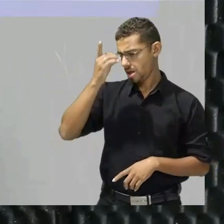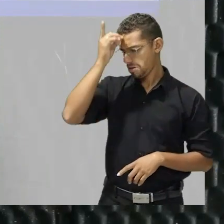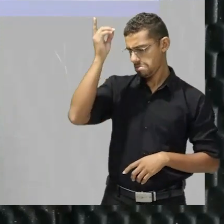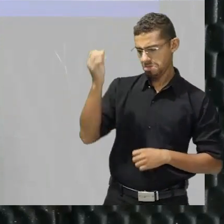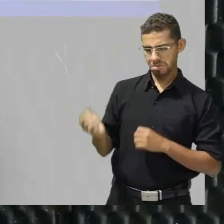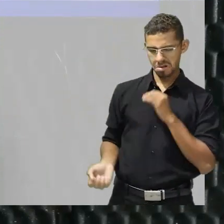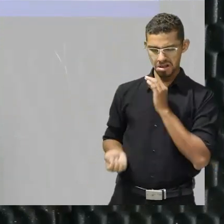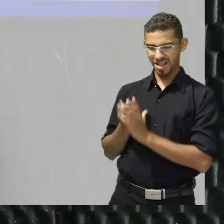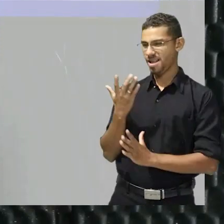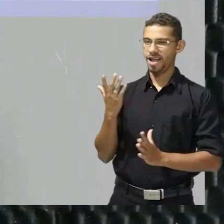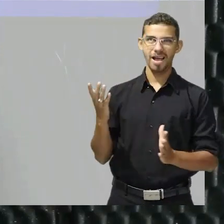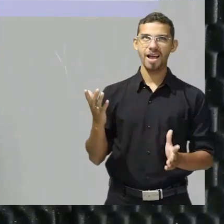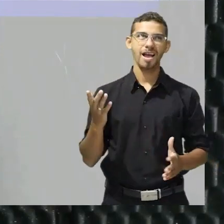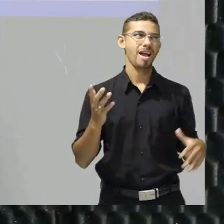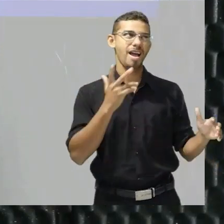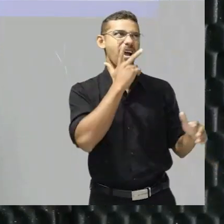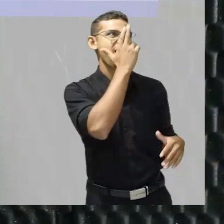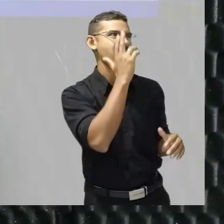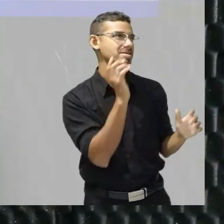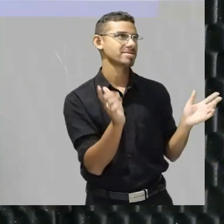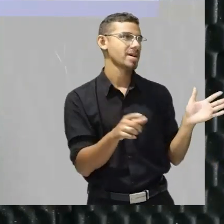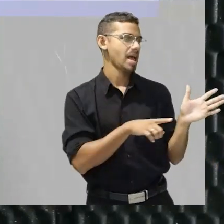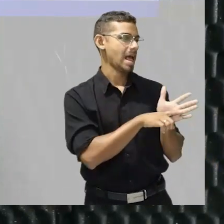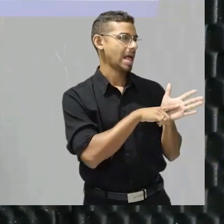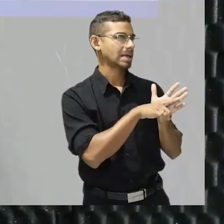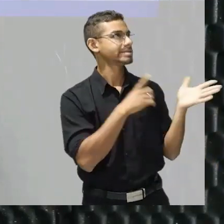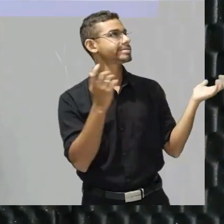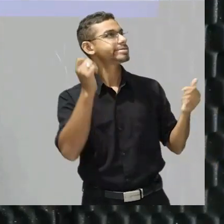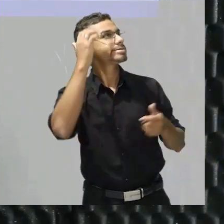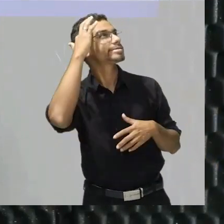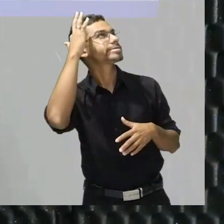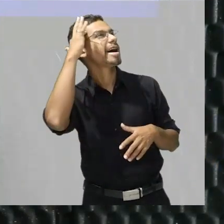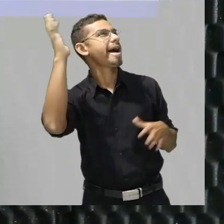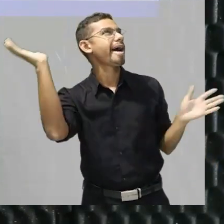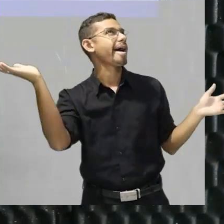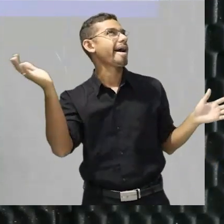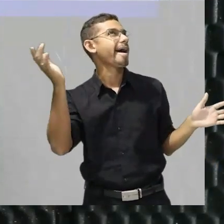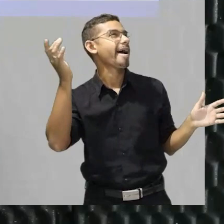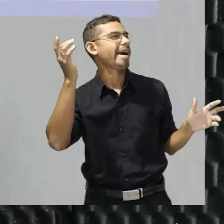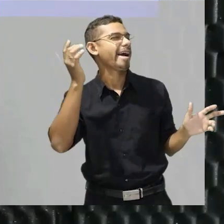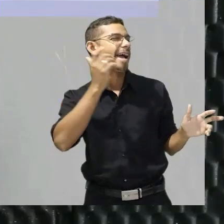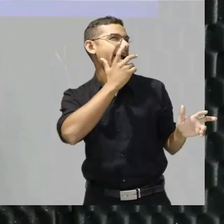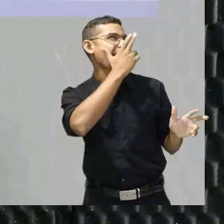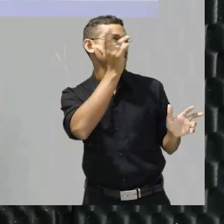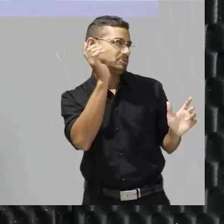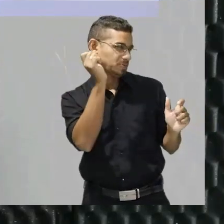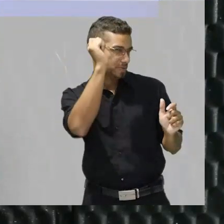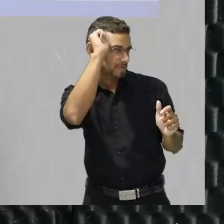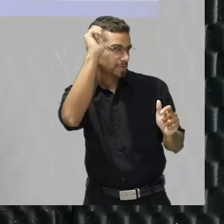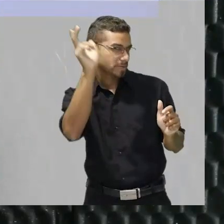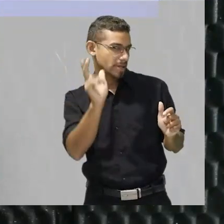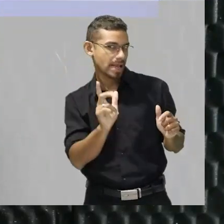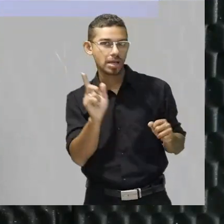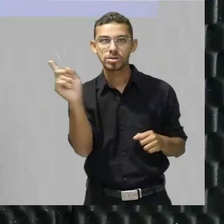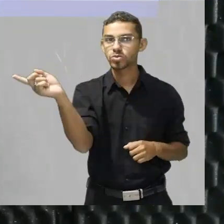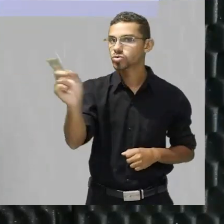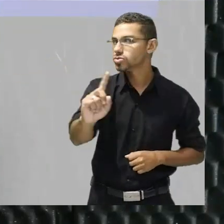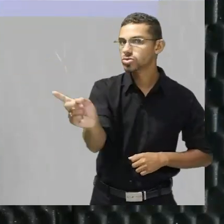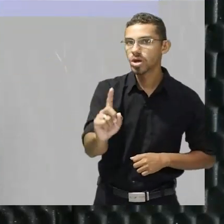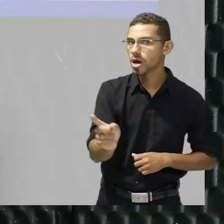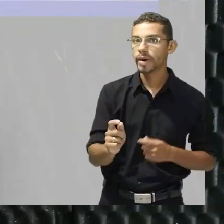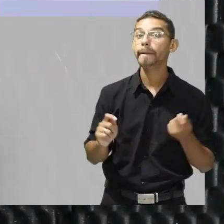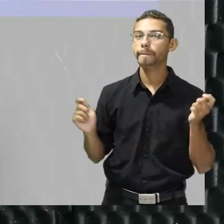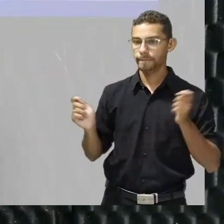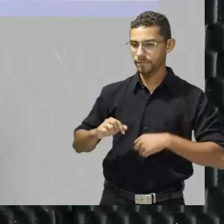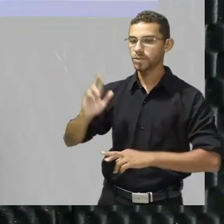a turma não vamos colocar aí dados que vocês tiraram da cabeça que vocês inventaram ali naquela hora os dados eles precisam